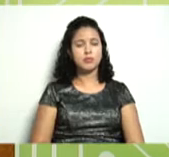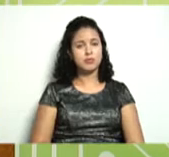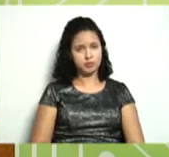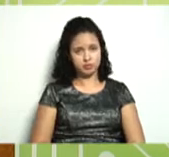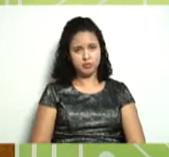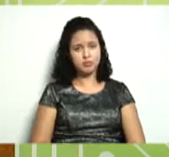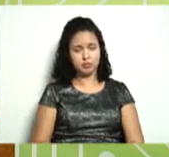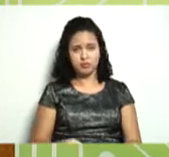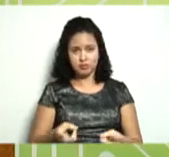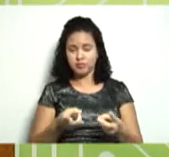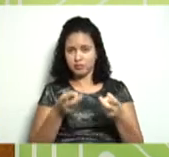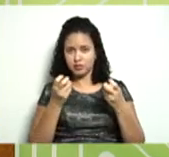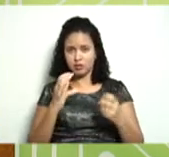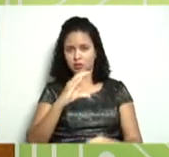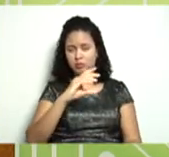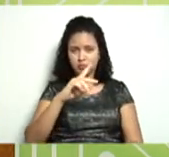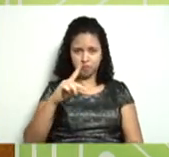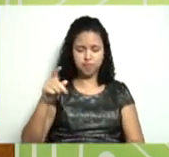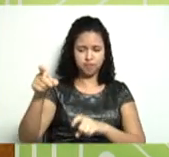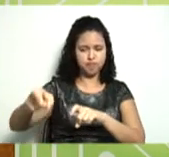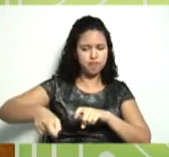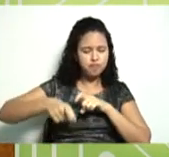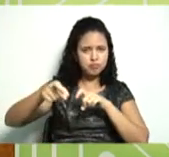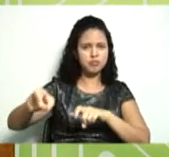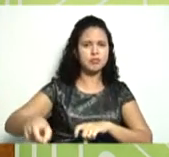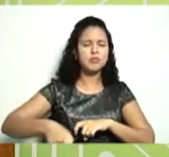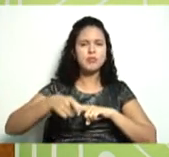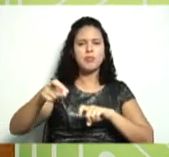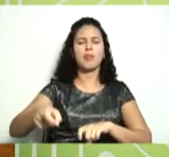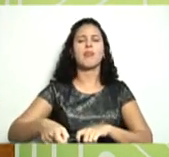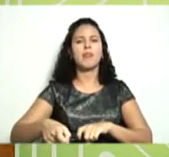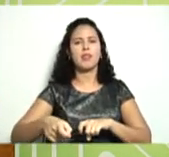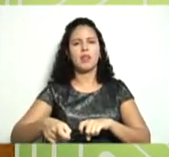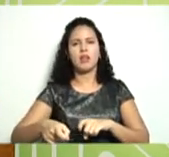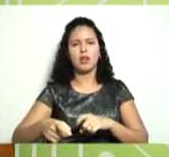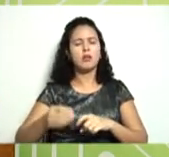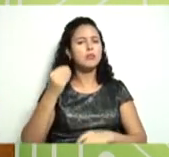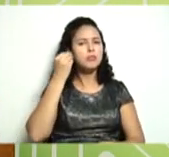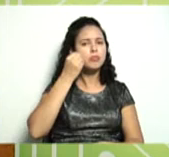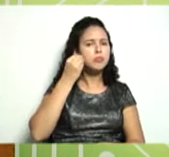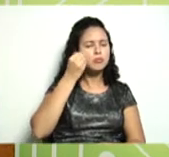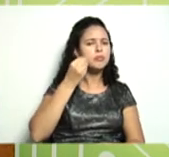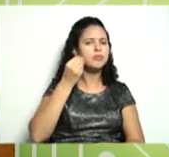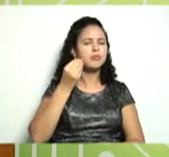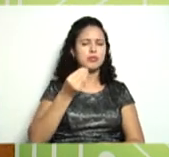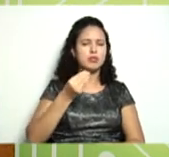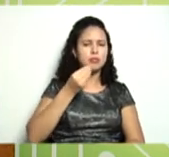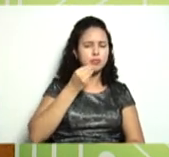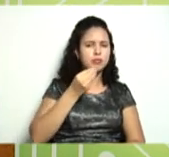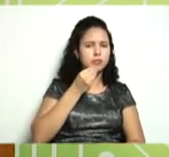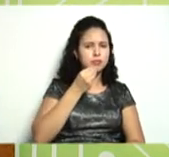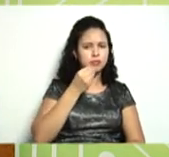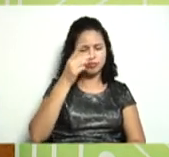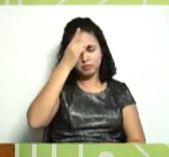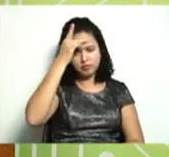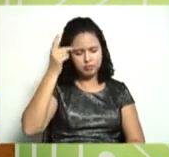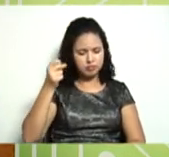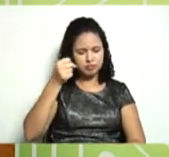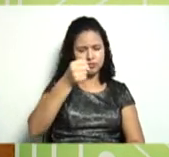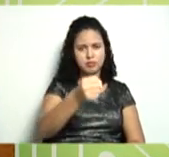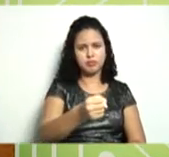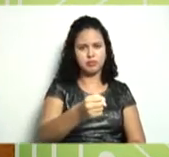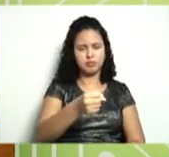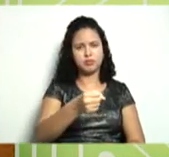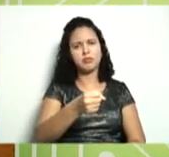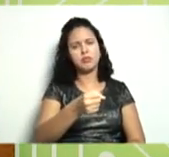Olha aí, cooperativa agropecuária, gente, dando oportunidades para aqueles que lá estão e garantindo